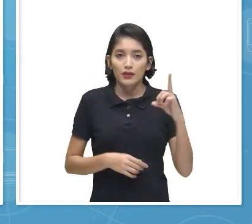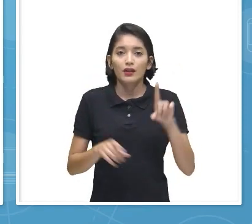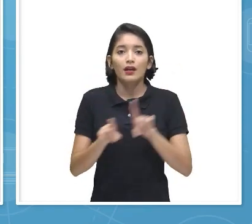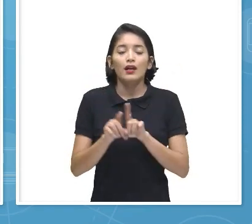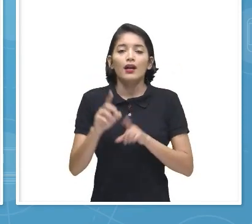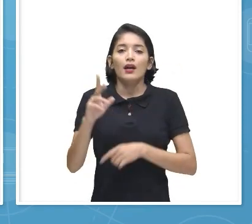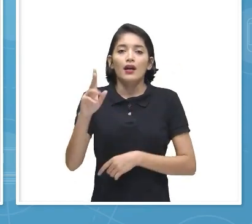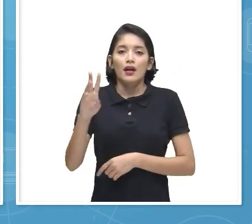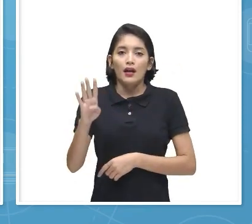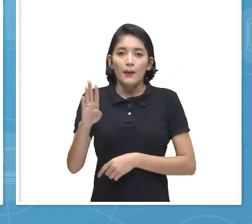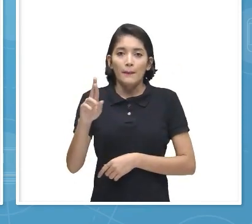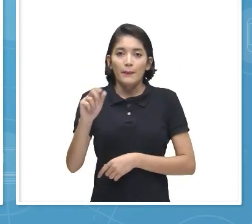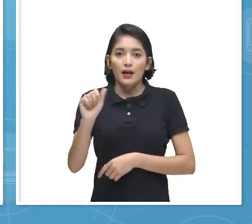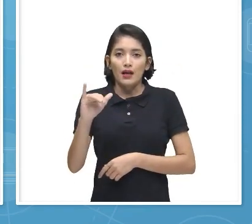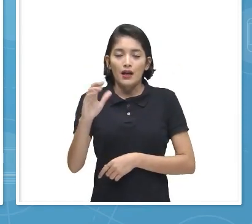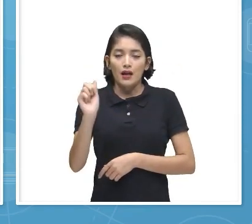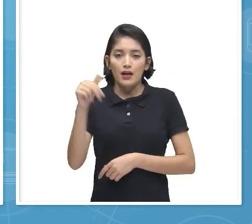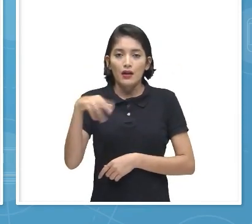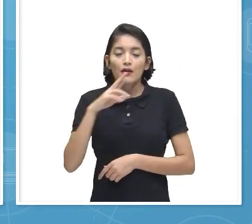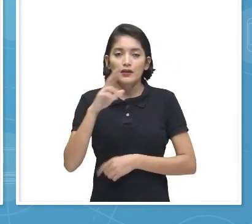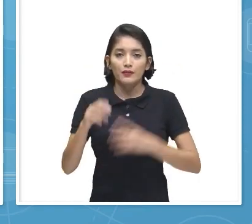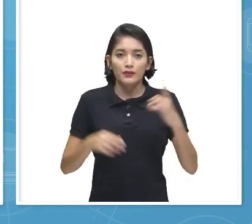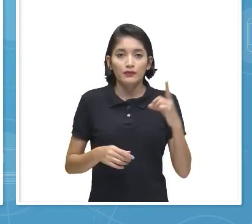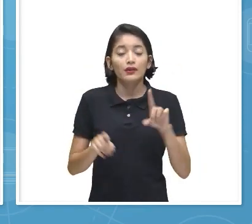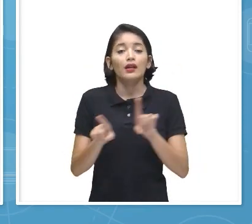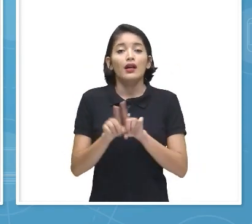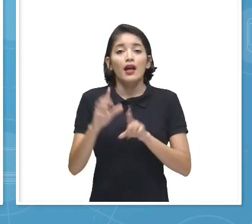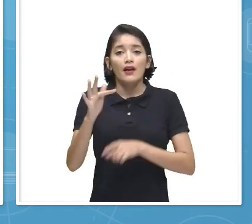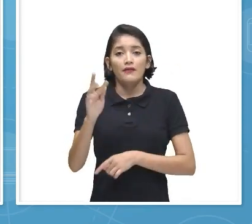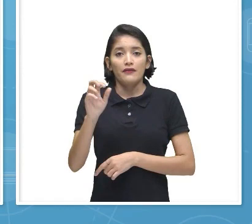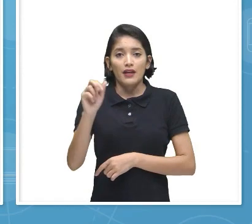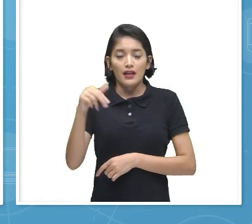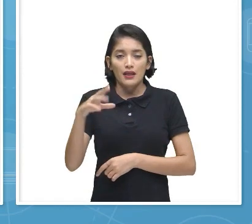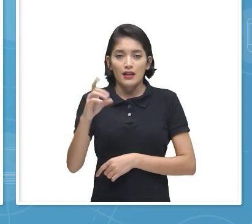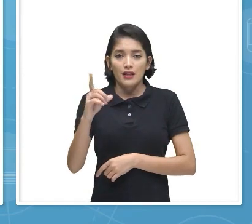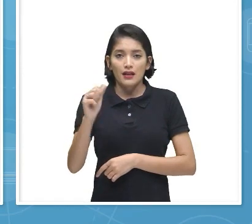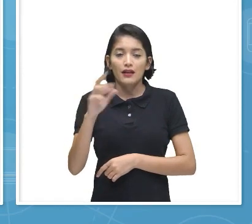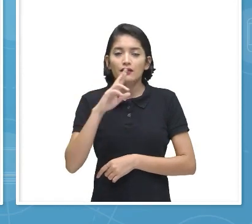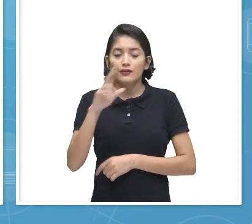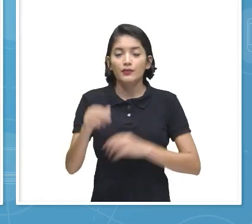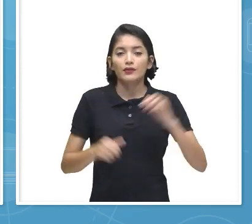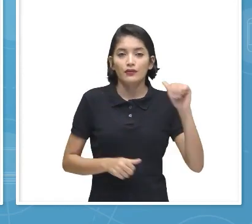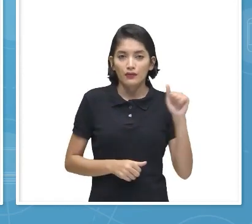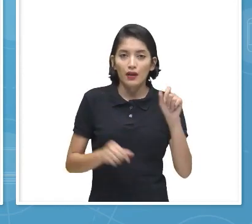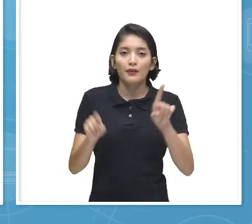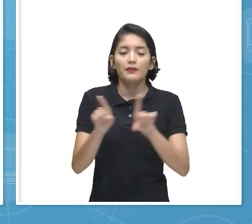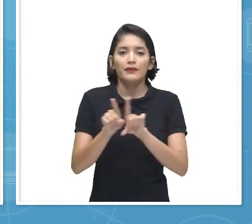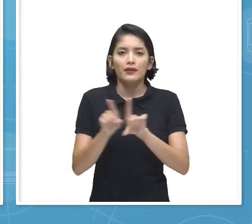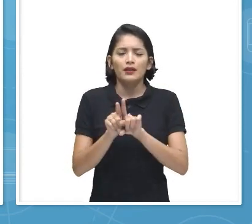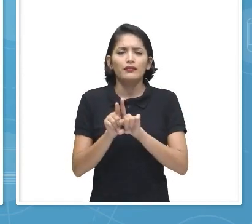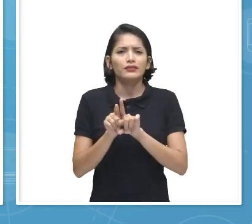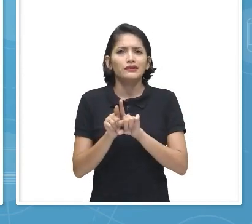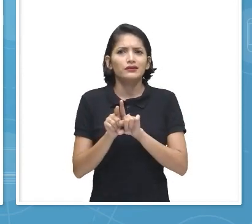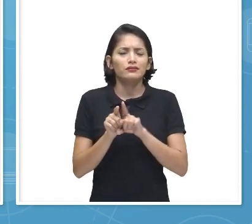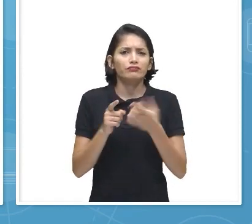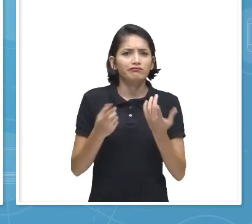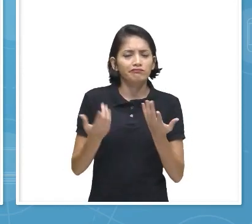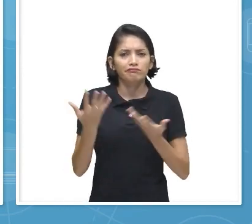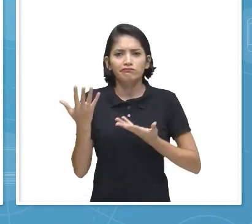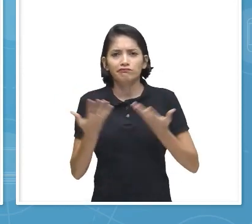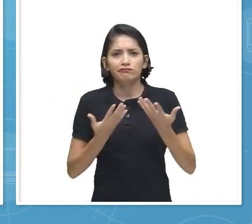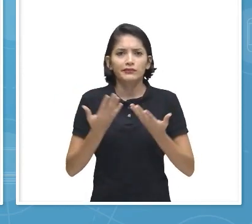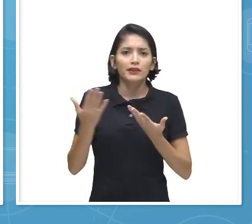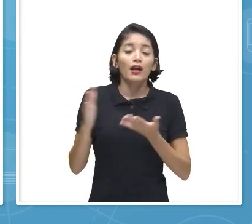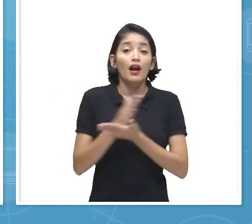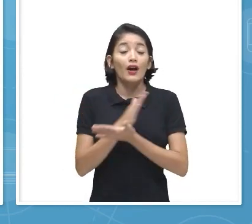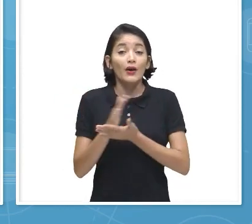letra B, a Fernanda, letra A Débora, letra B. Gente, vocês também, olha só, mas alguns